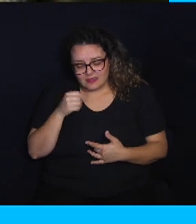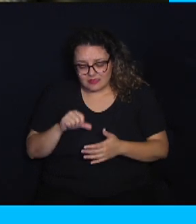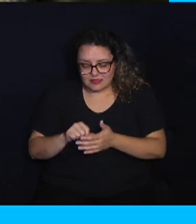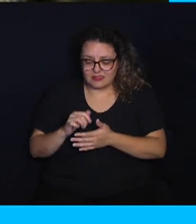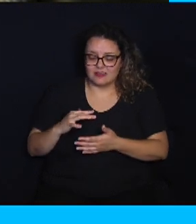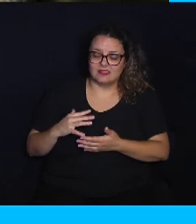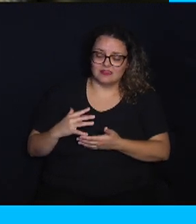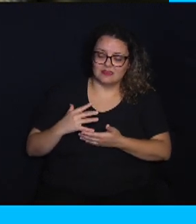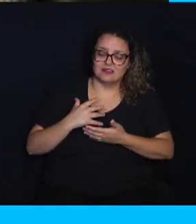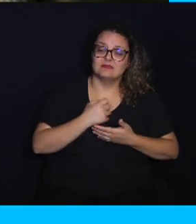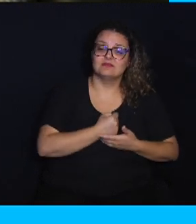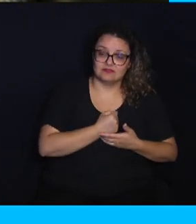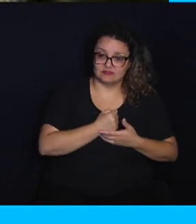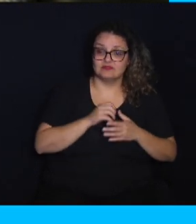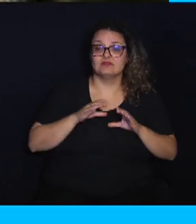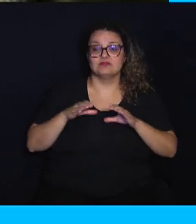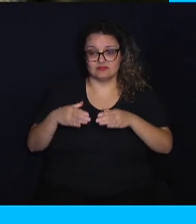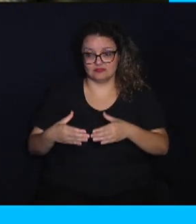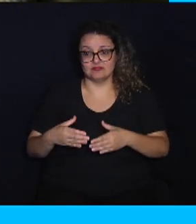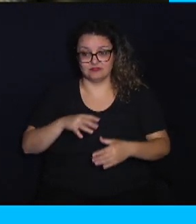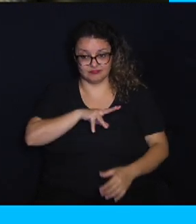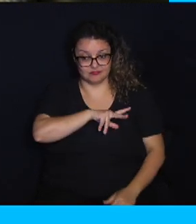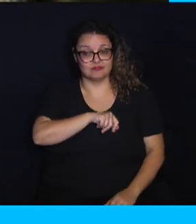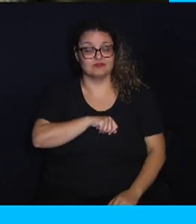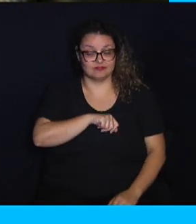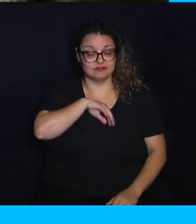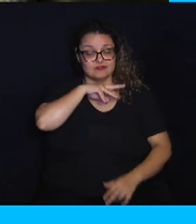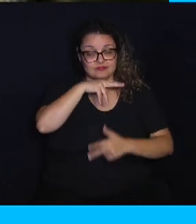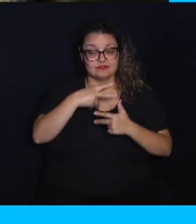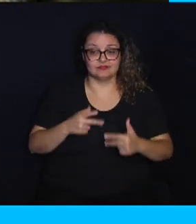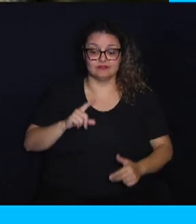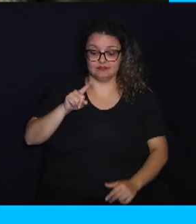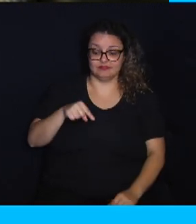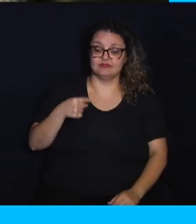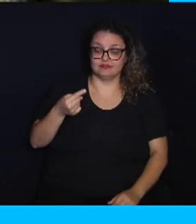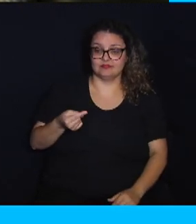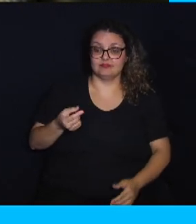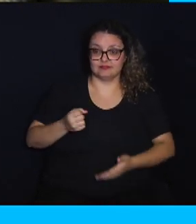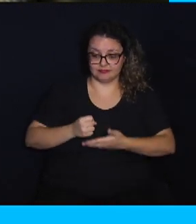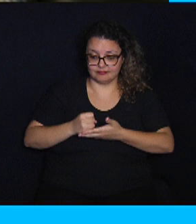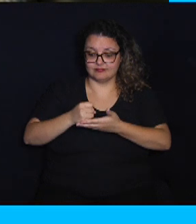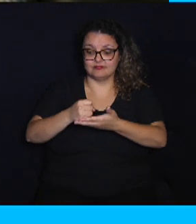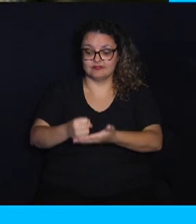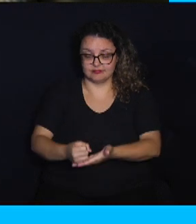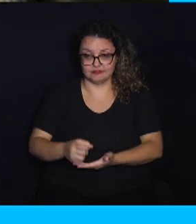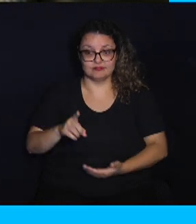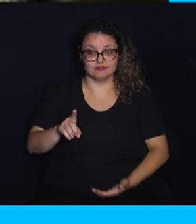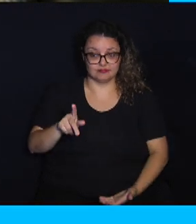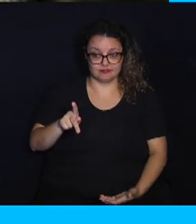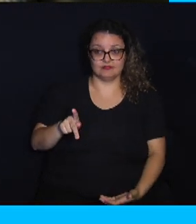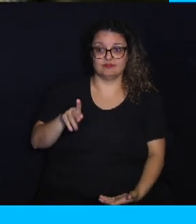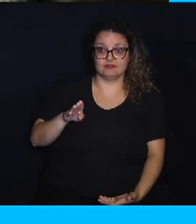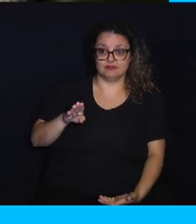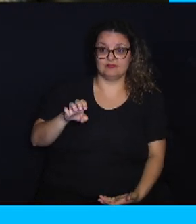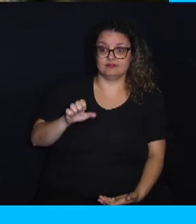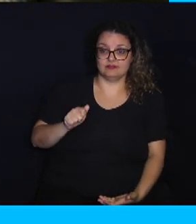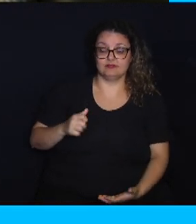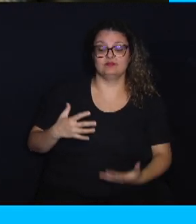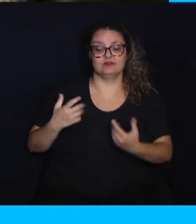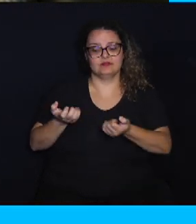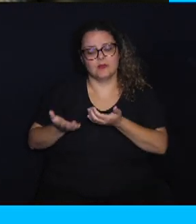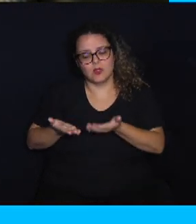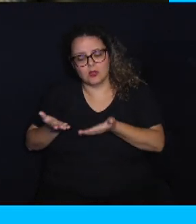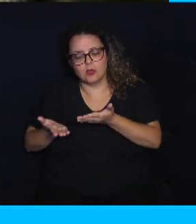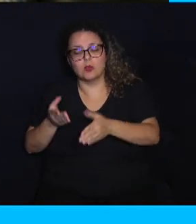socorros realizados pela equipe do SAMU Animal e em seguida foi levada para o DPBEA, onde recebeu todos